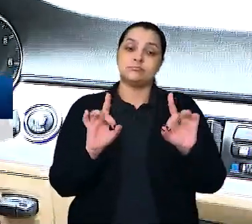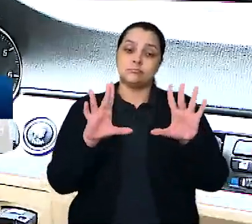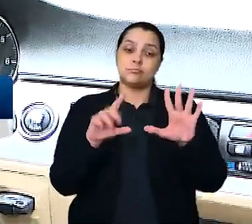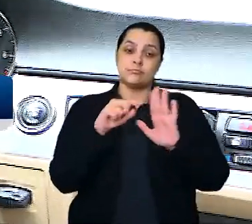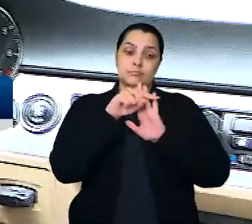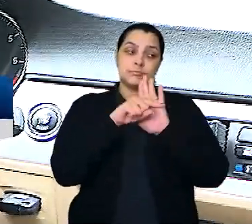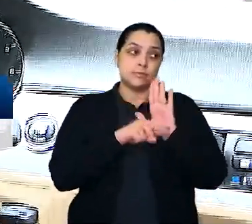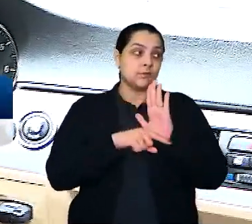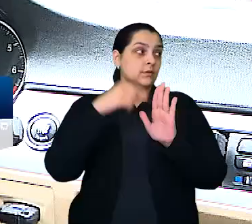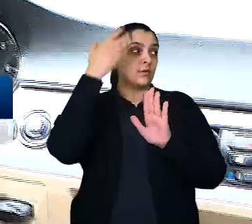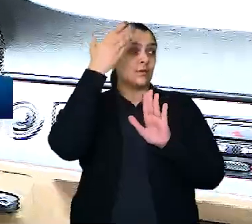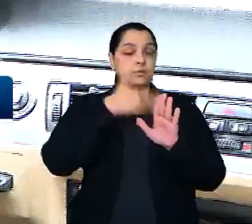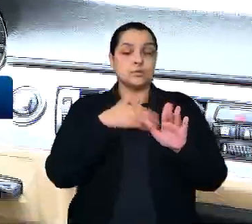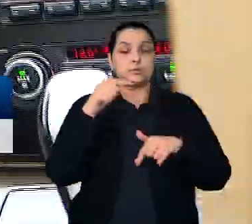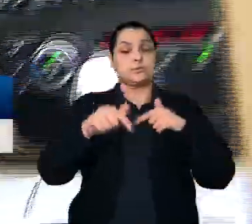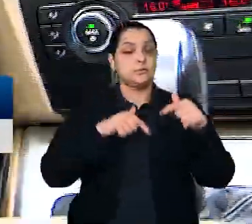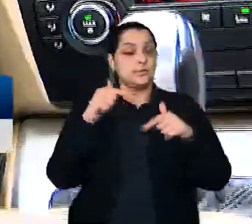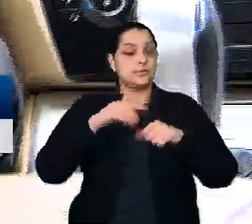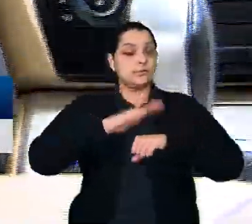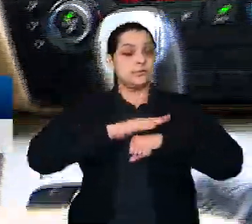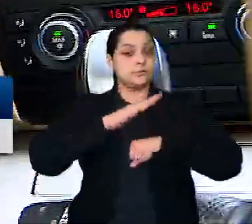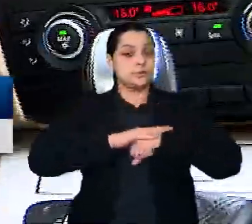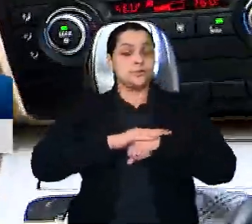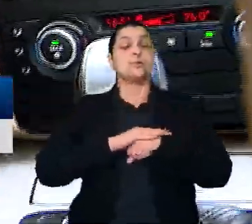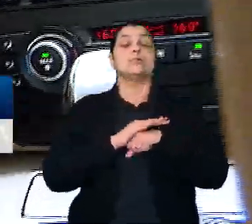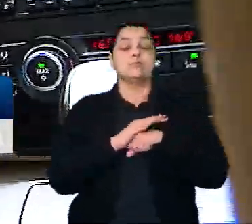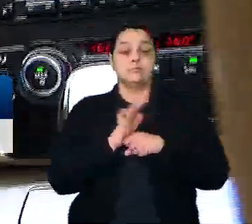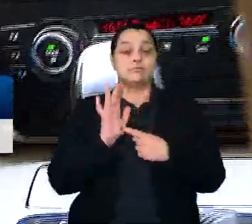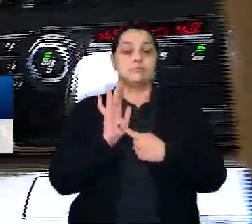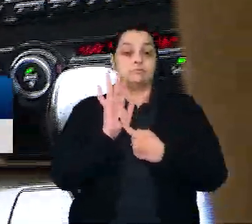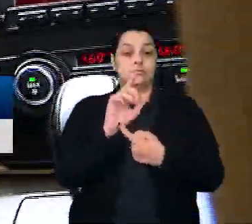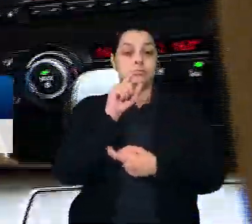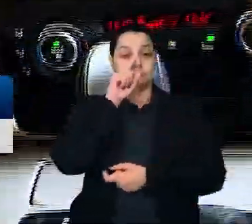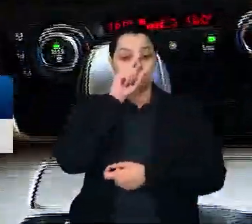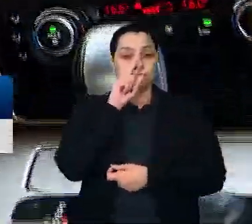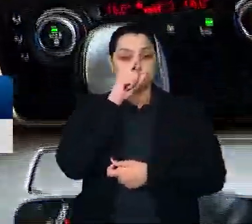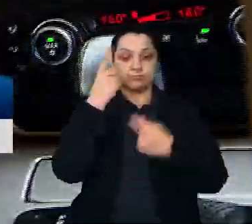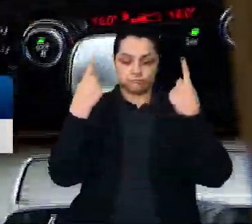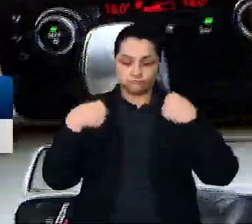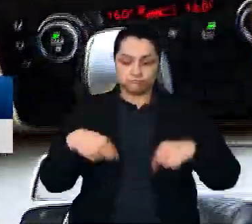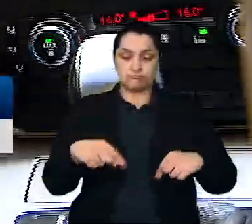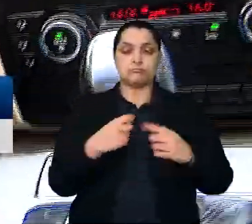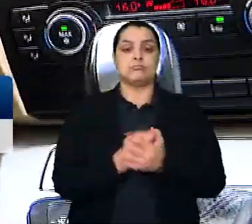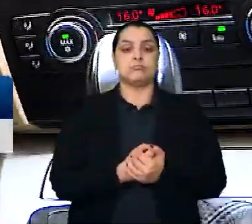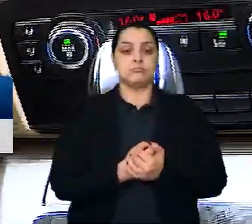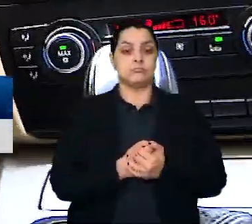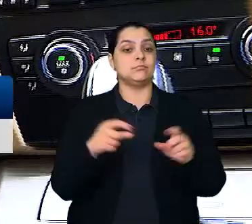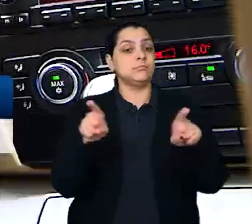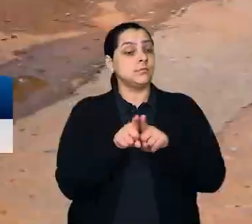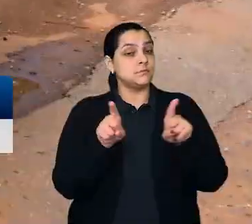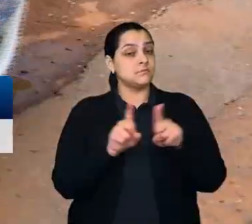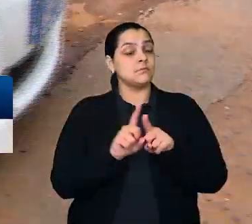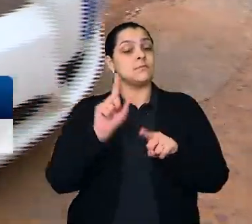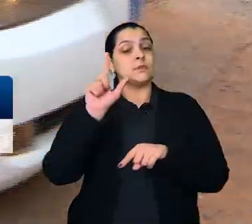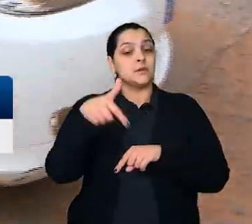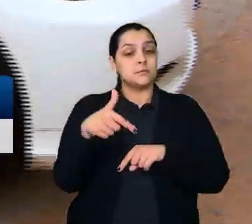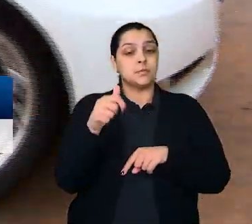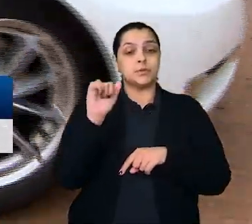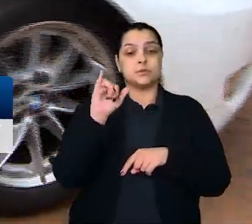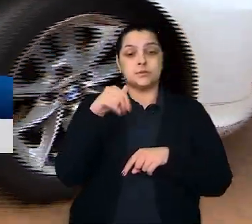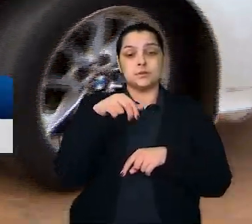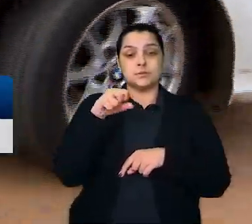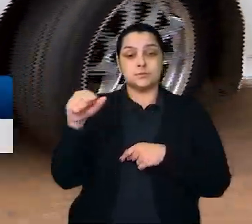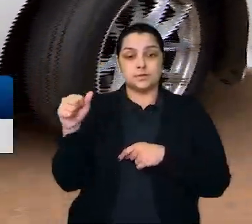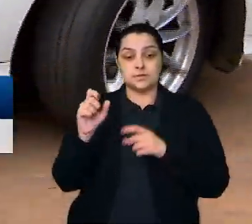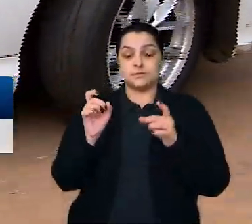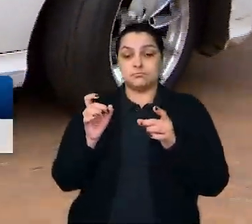a perícia reconheceu que as tarefas desenvolvidas apresentavam risco ergonômico e que, mesmo após a alta do